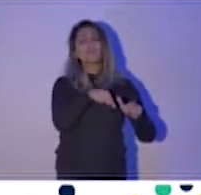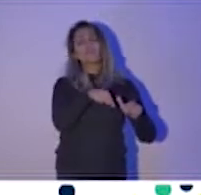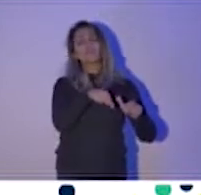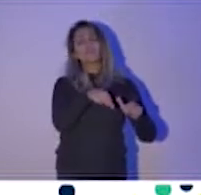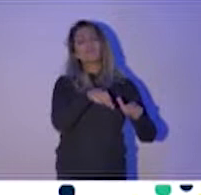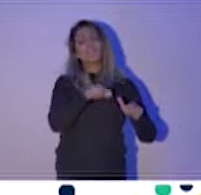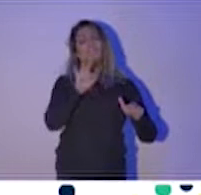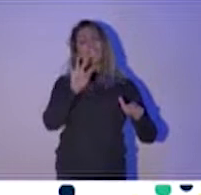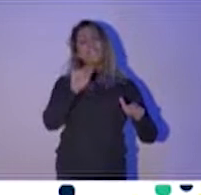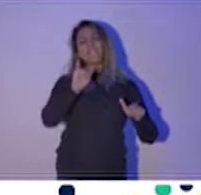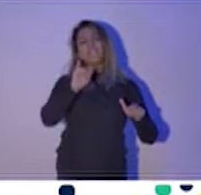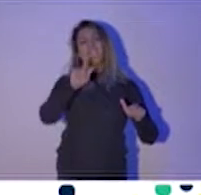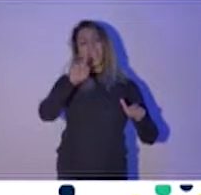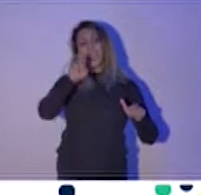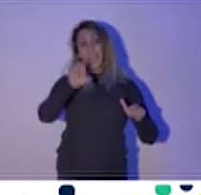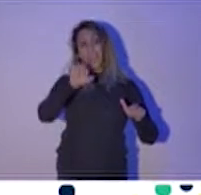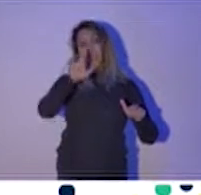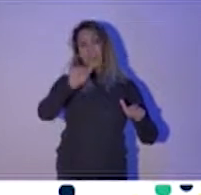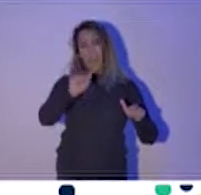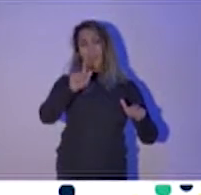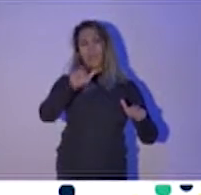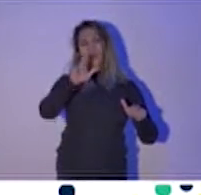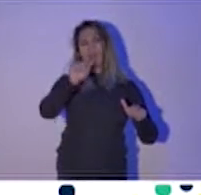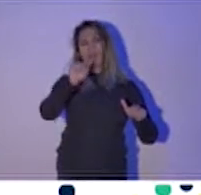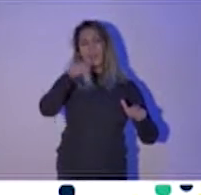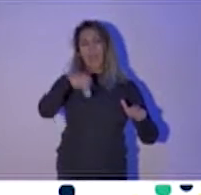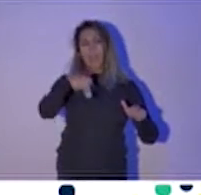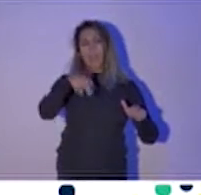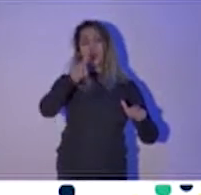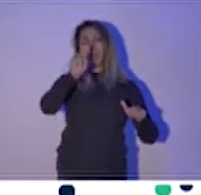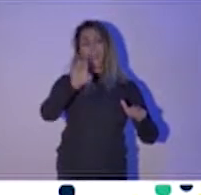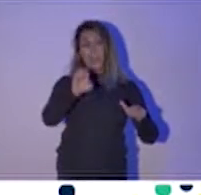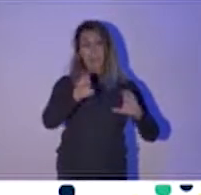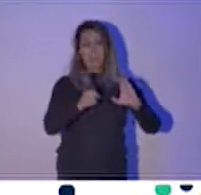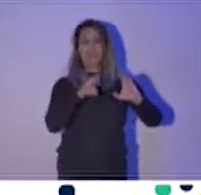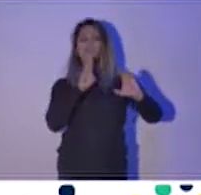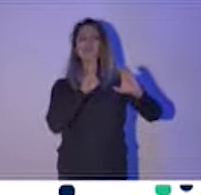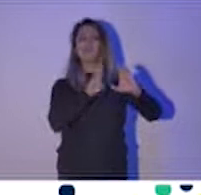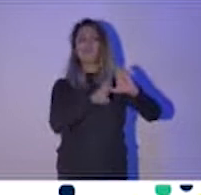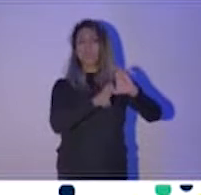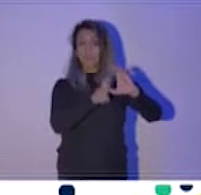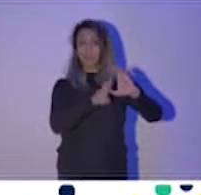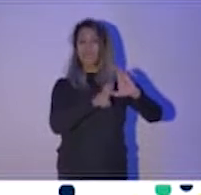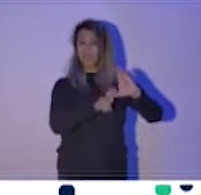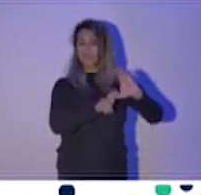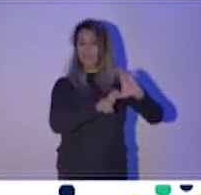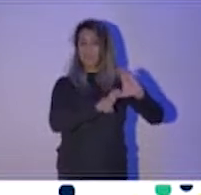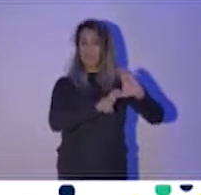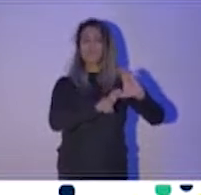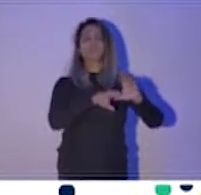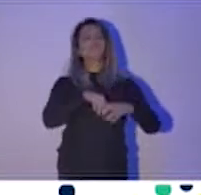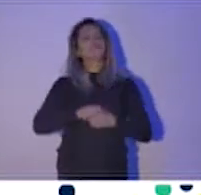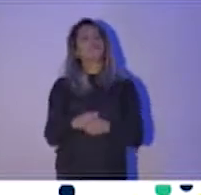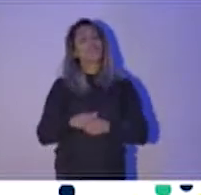nas franjas do Jardim Ângela e do Capão Redondo. Quando eu fui ser a Maribel, a menina dos olhos cor de